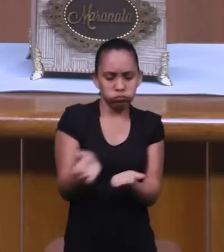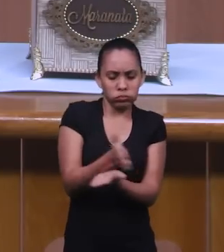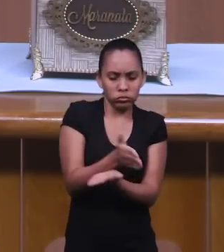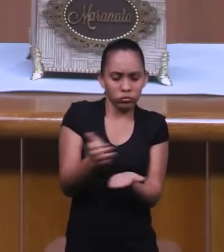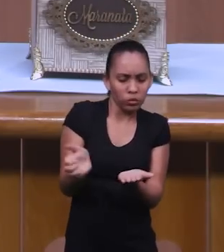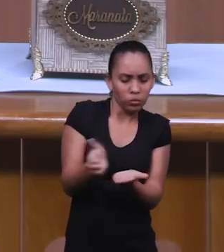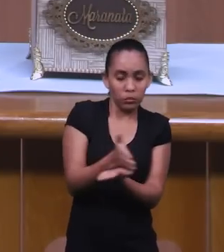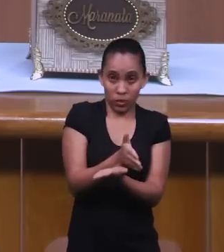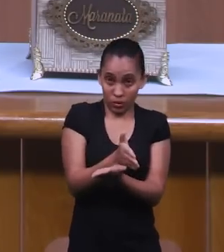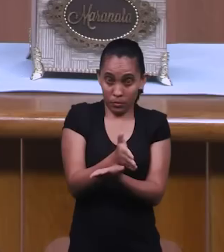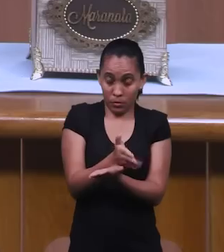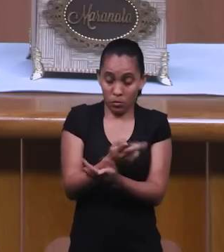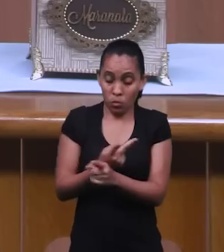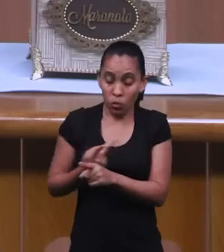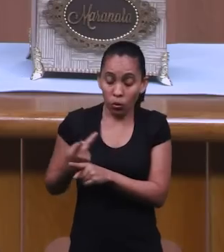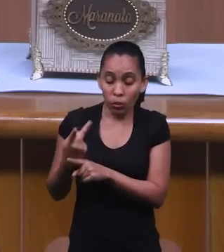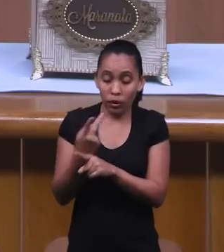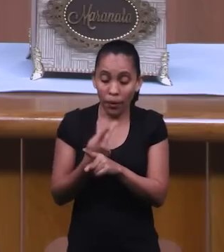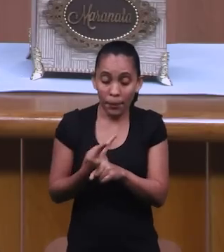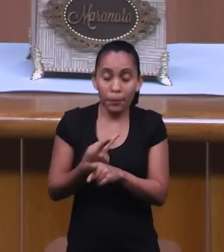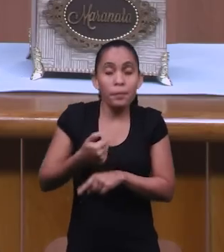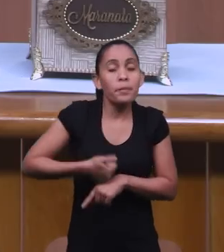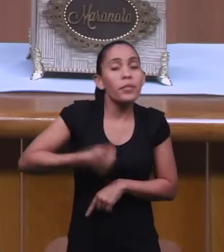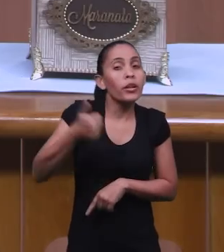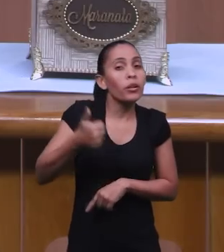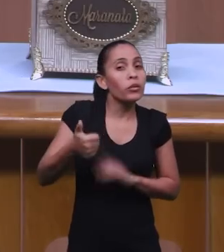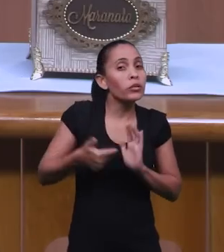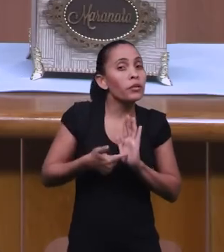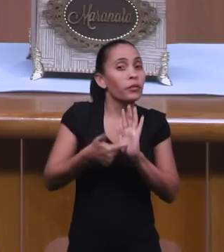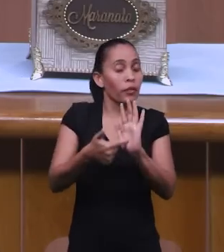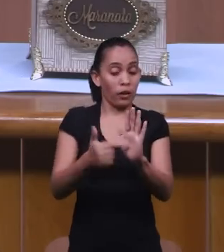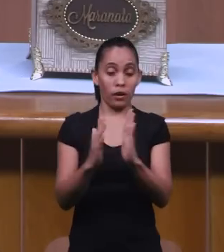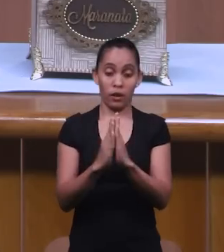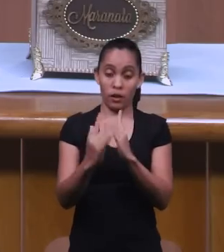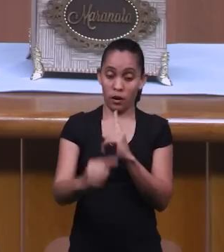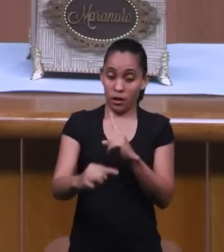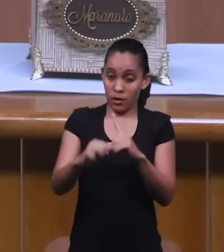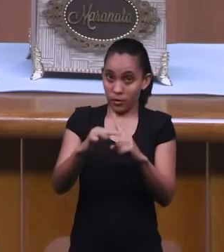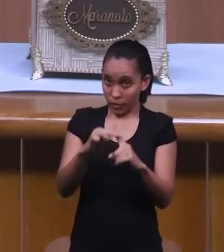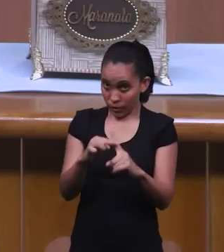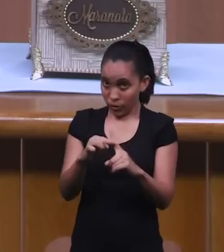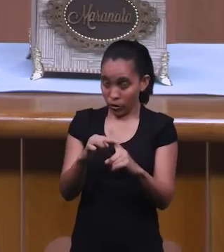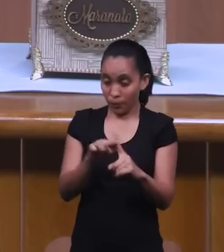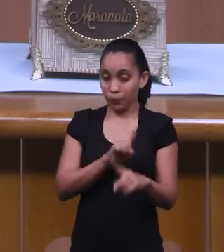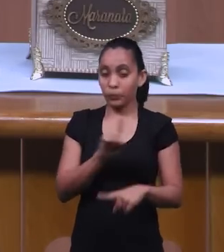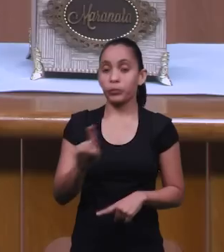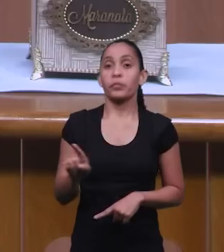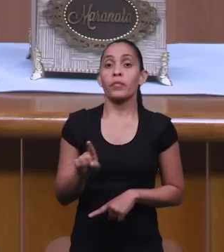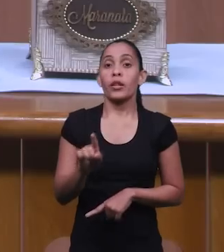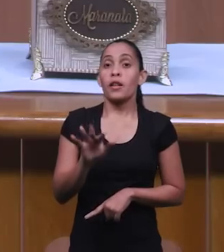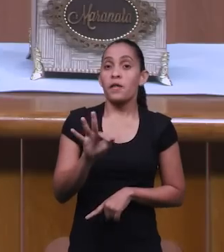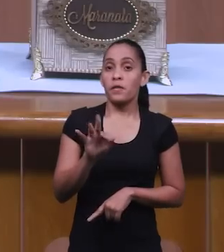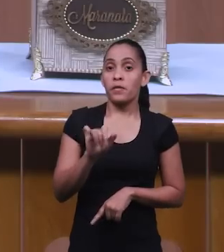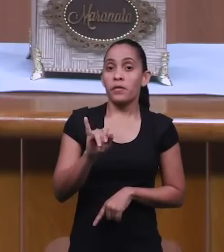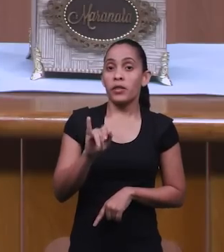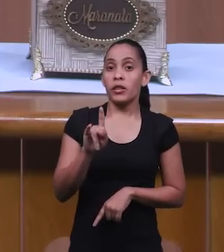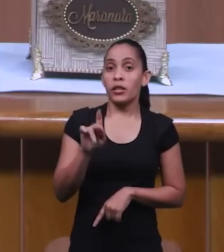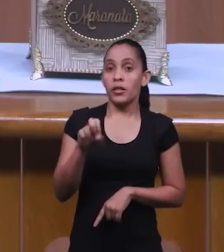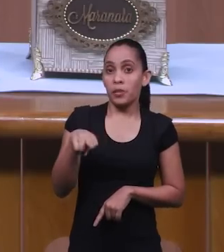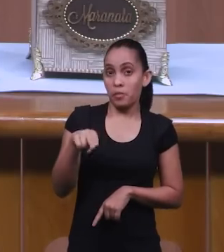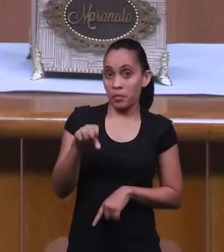primeiro lugar, a primeira coisa que vou citar é que a igreja dos Filipenses mandou uma oferta